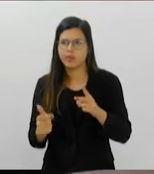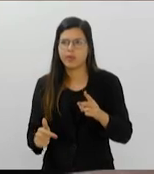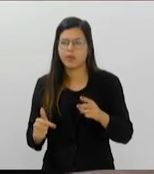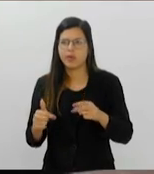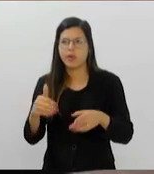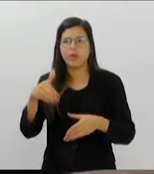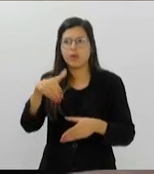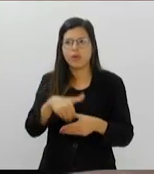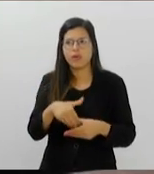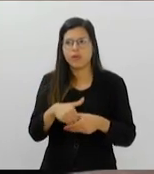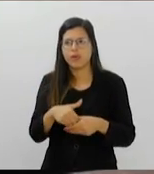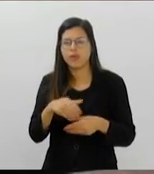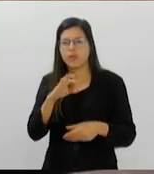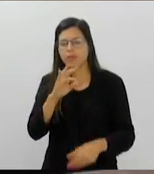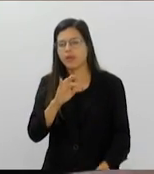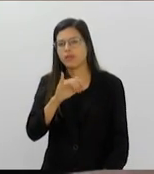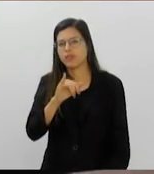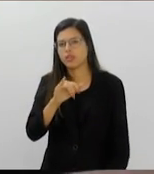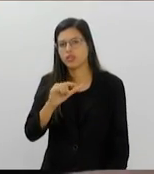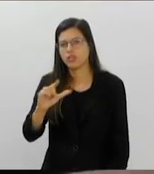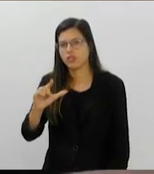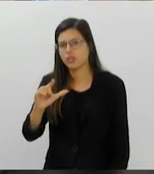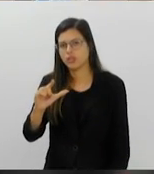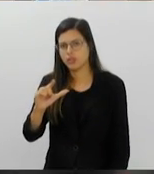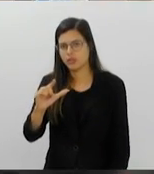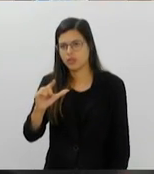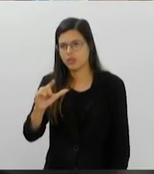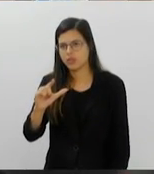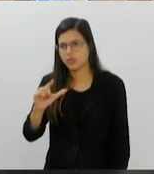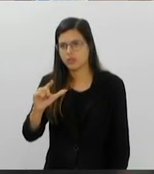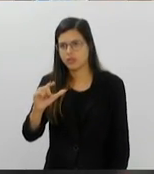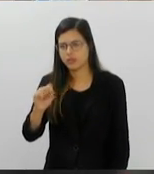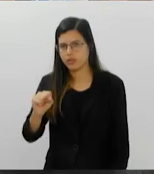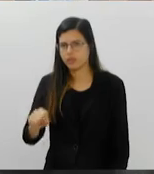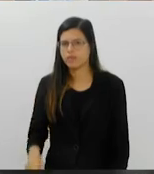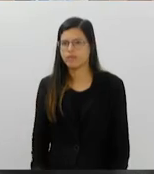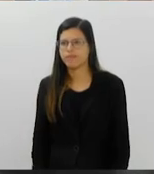pela TIS no oitavo e no nono. Só